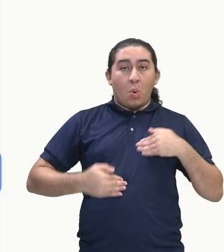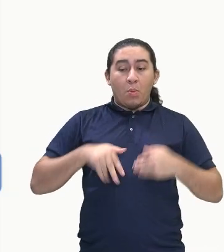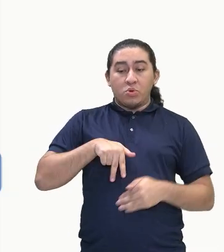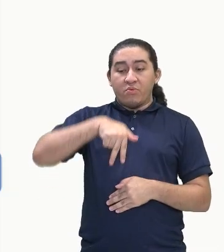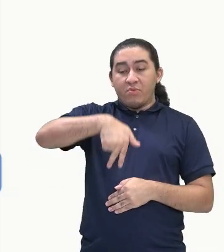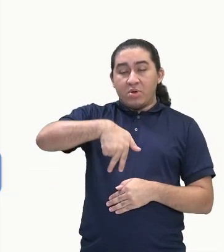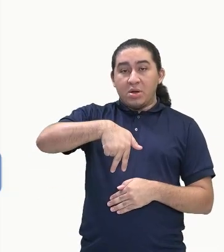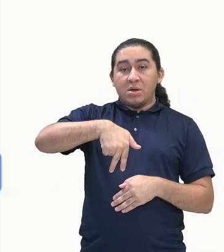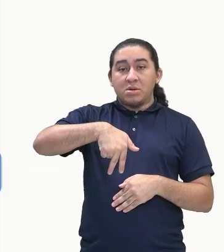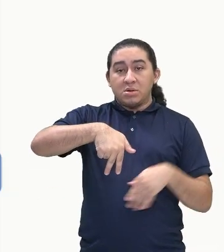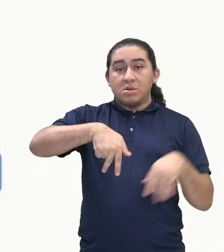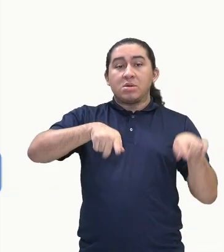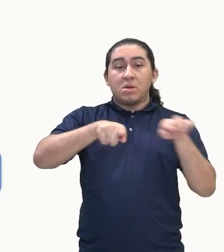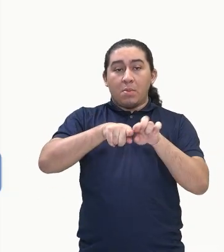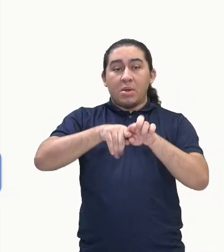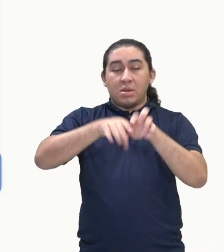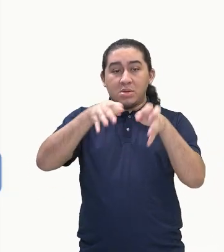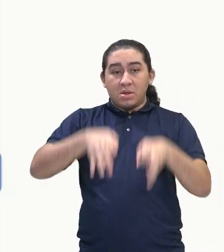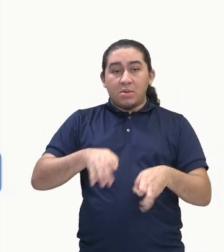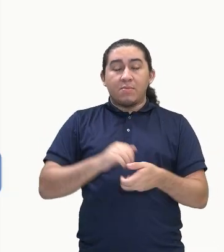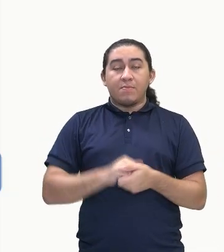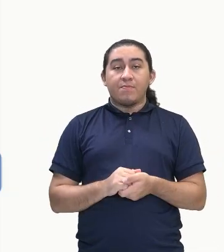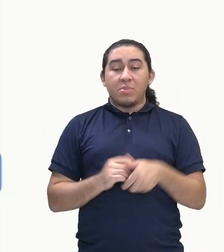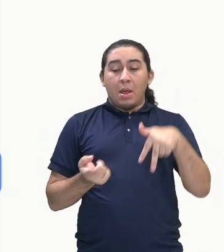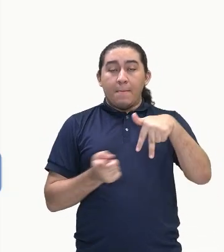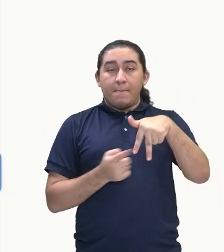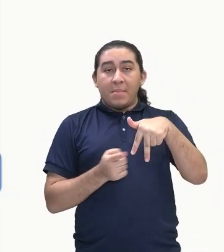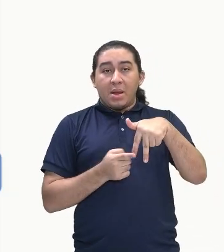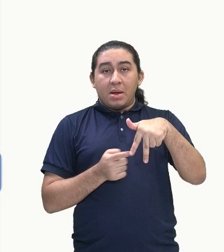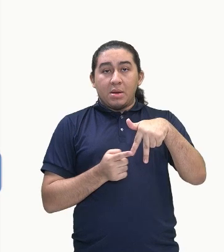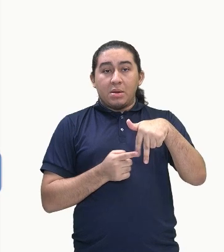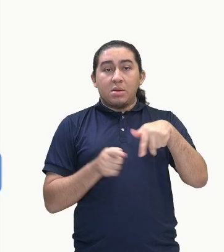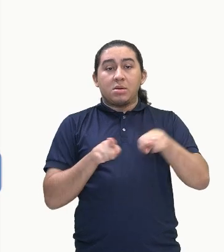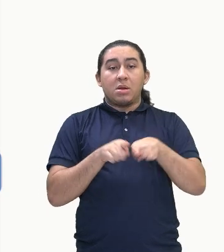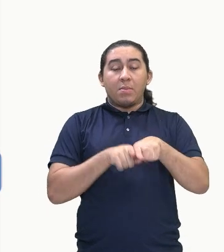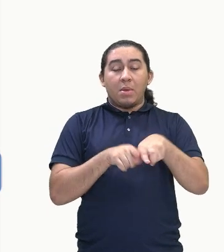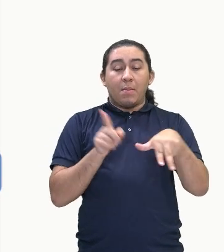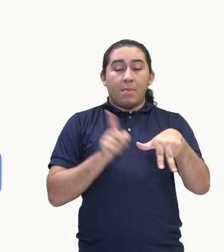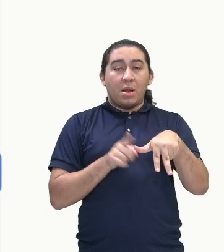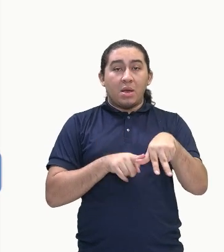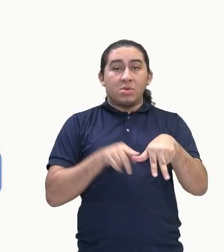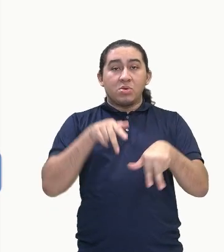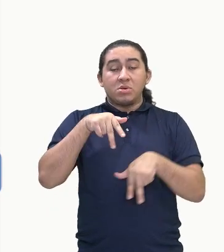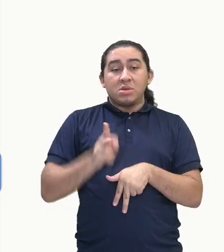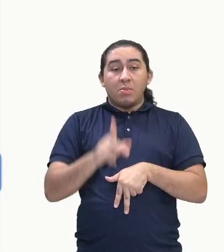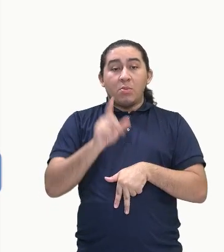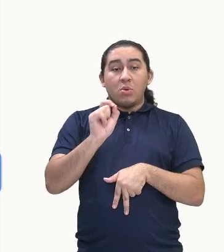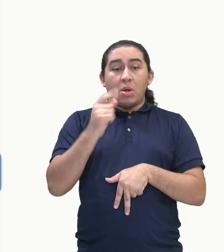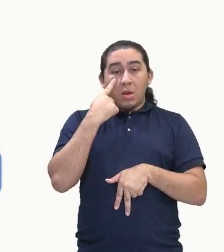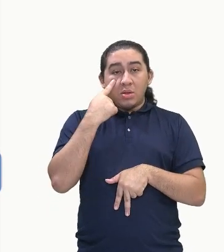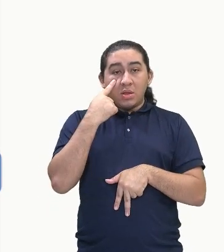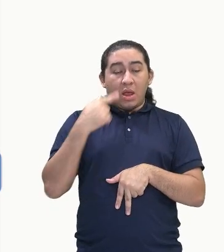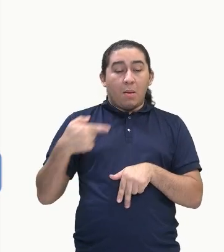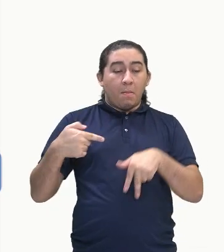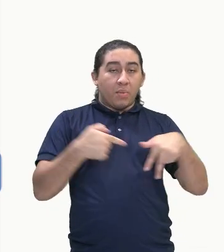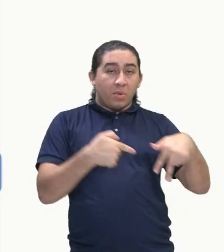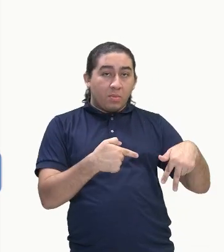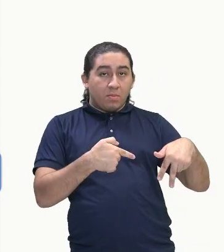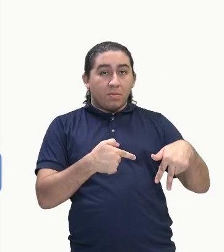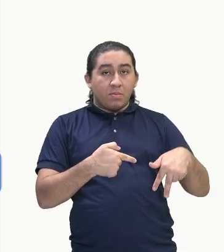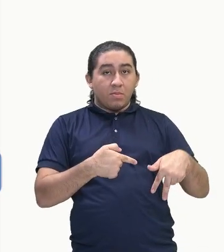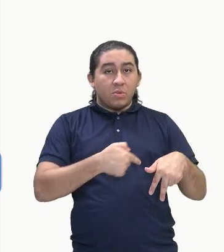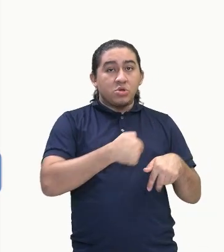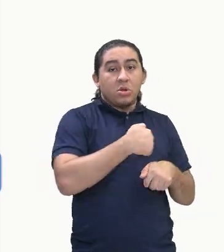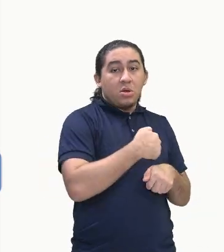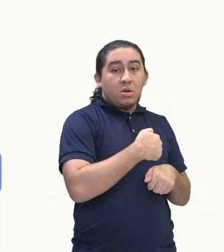também. Já a perna e os braços sempre de perfil, como vocês podem ver. Tá? E as cores também